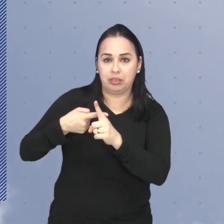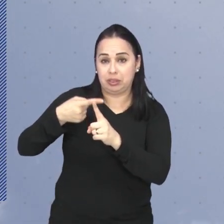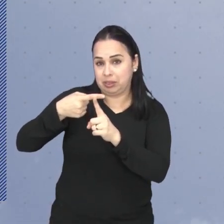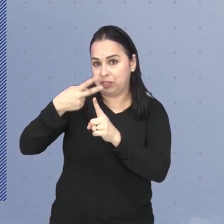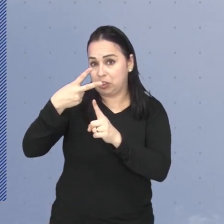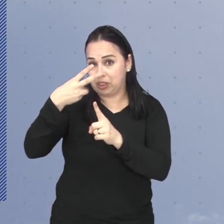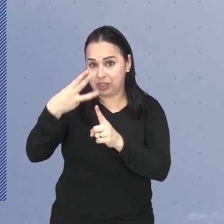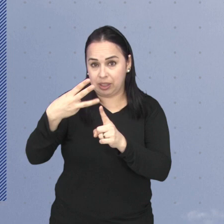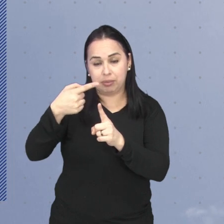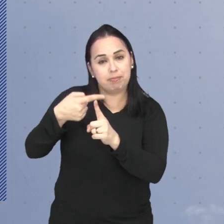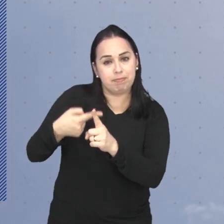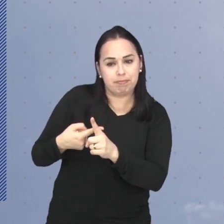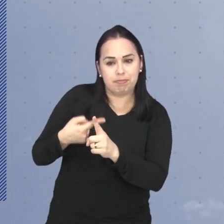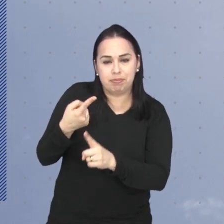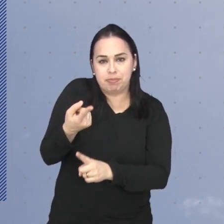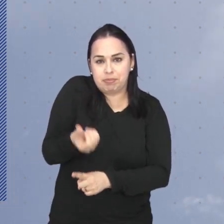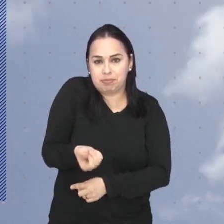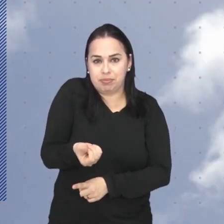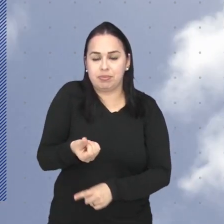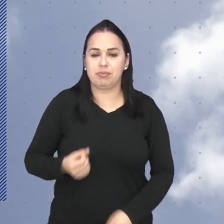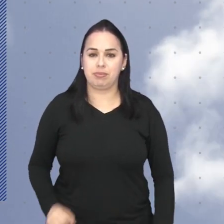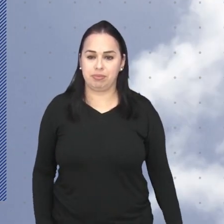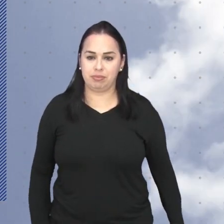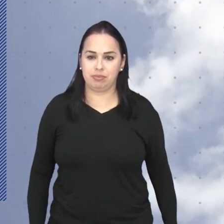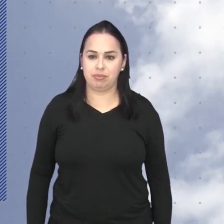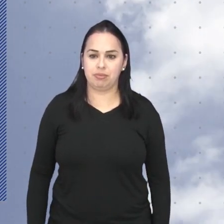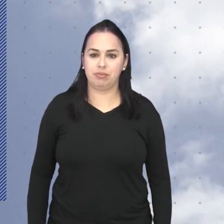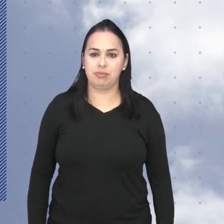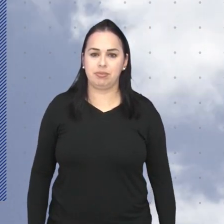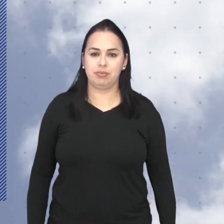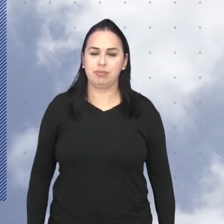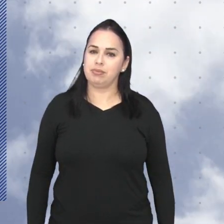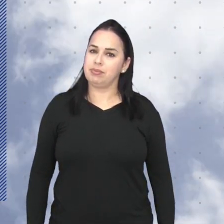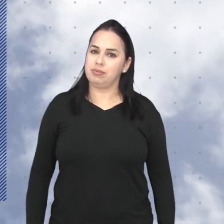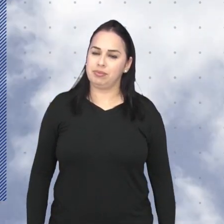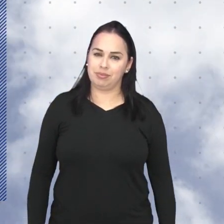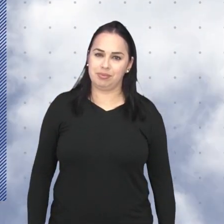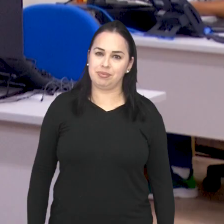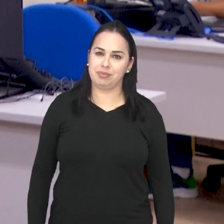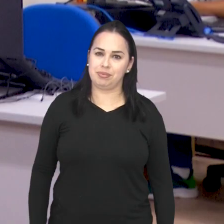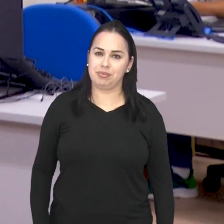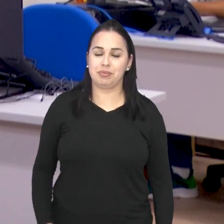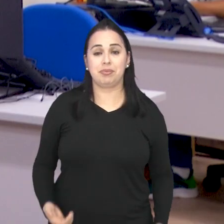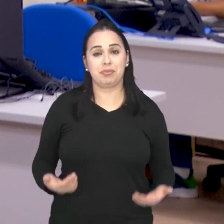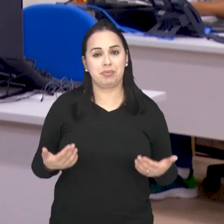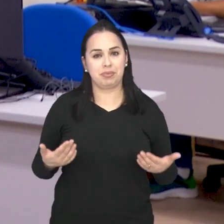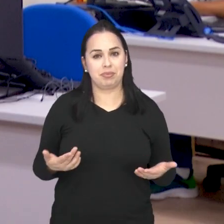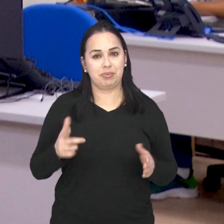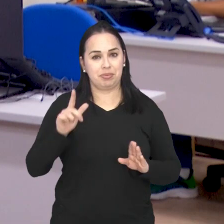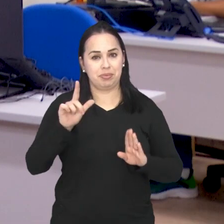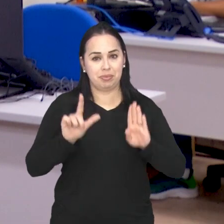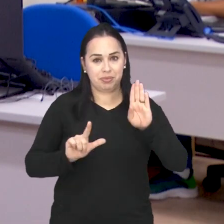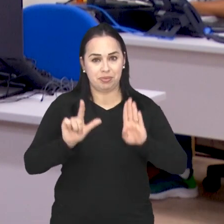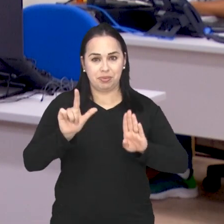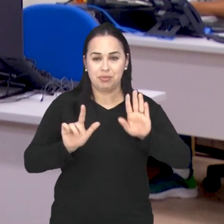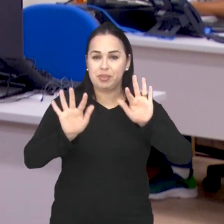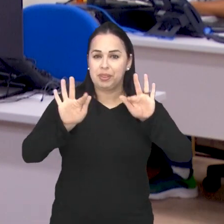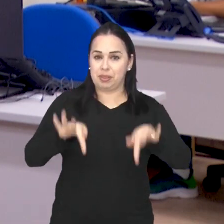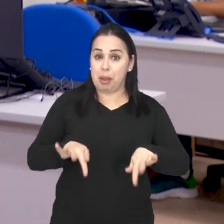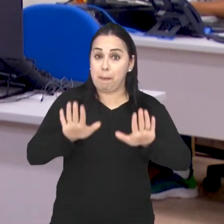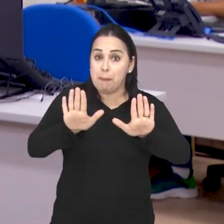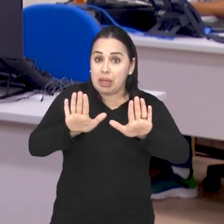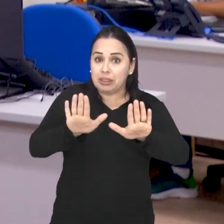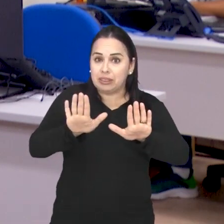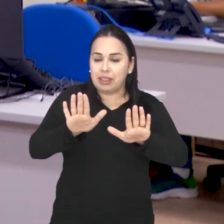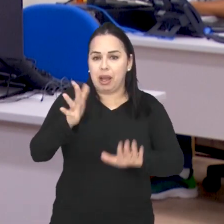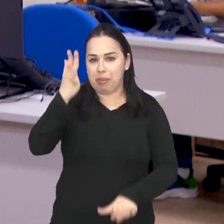tarde. A máxima esperada é de 23 graus e a mínima de 16. E bom, pessoal, o boletim desta segunda